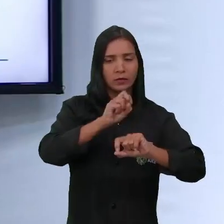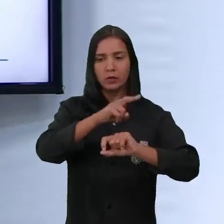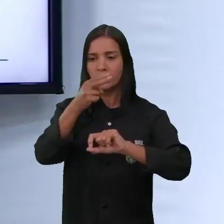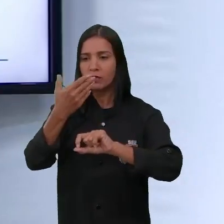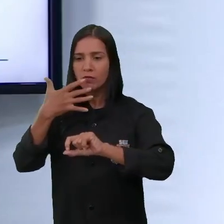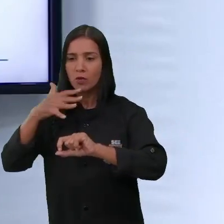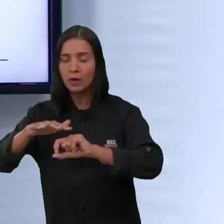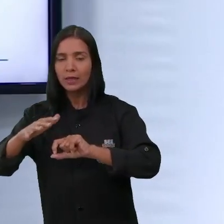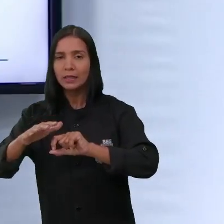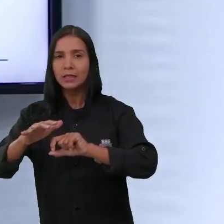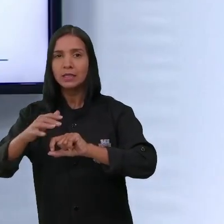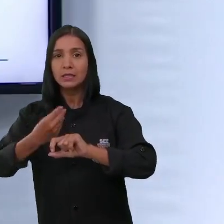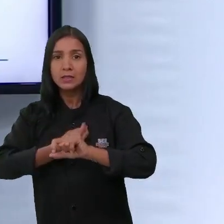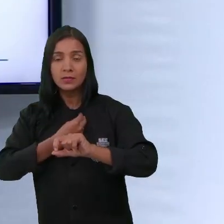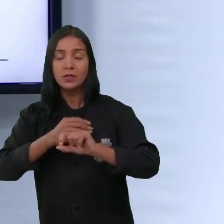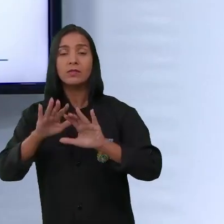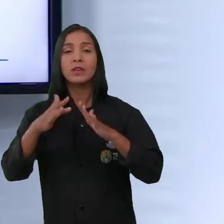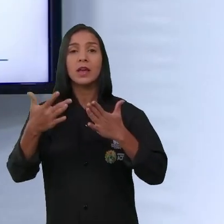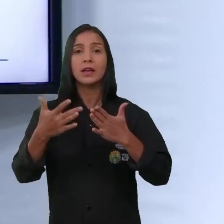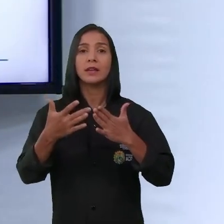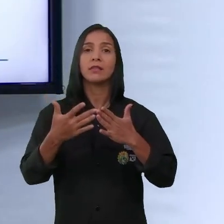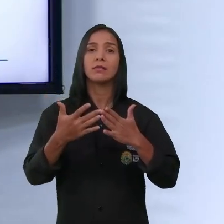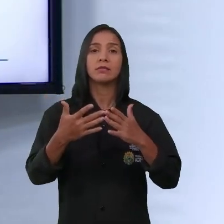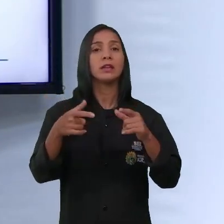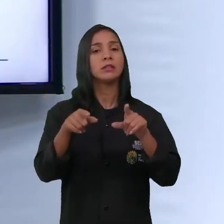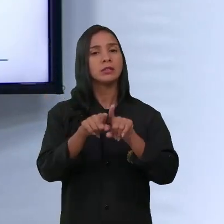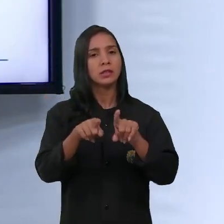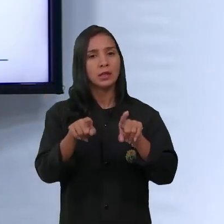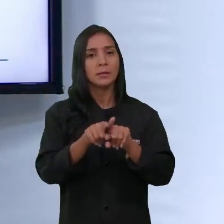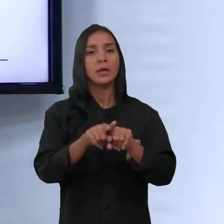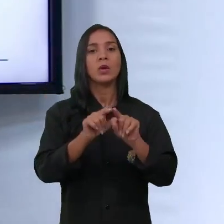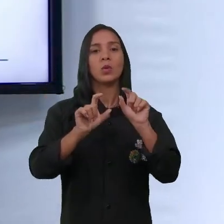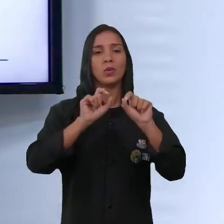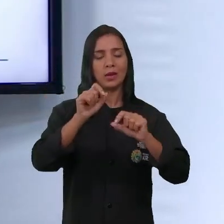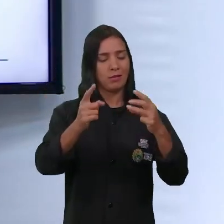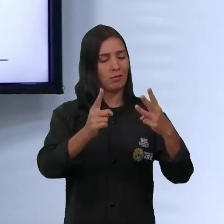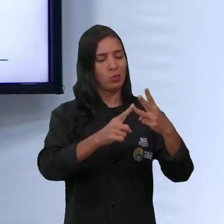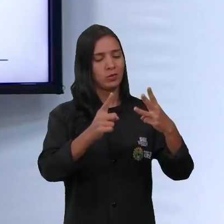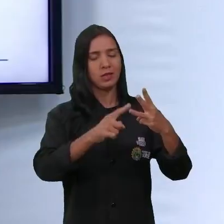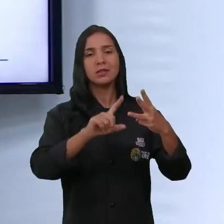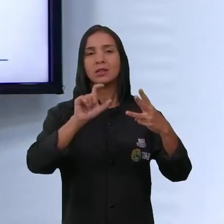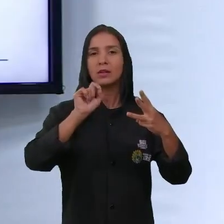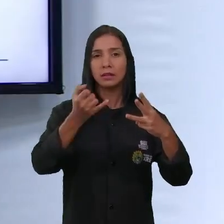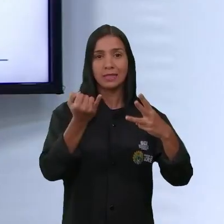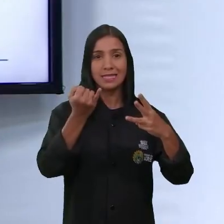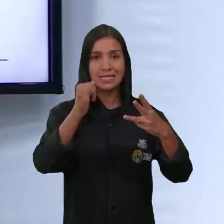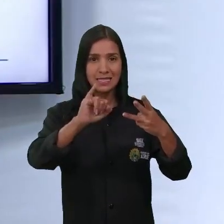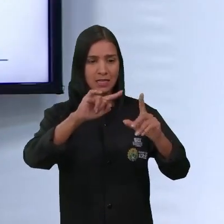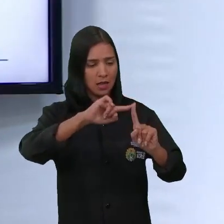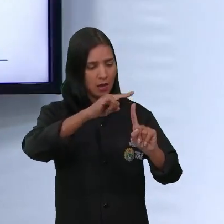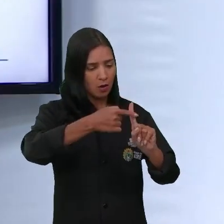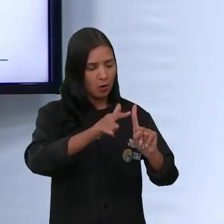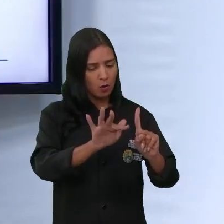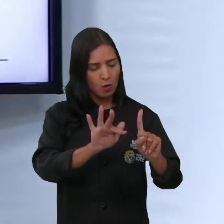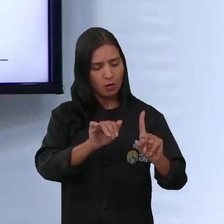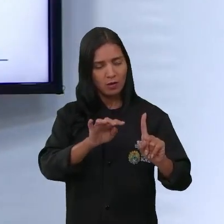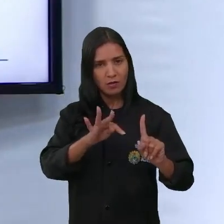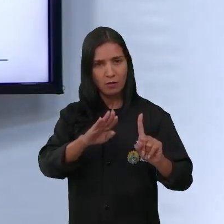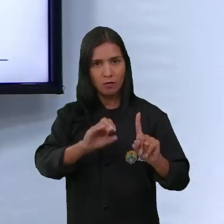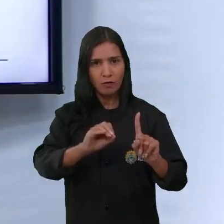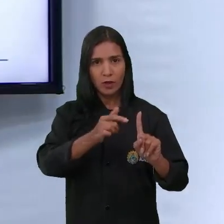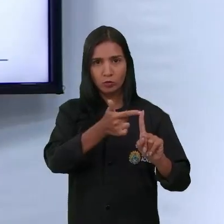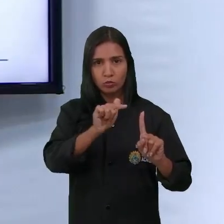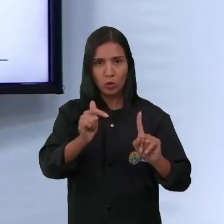terceira possibilidade são os casos dos fetos anencéfalos, que são justamente aqueles casos em que